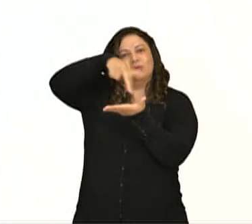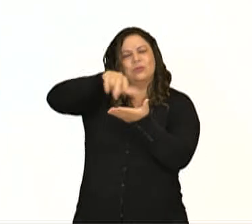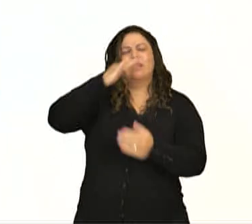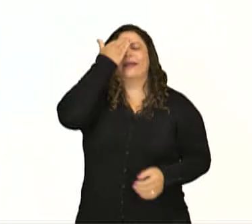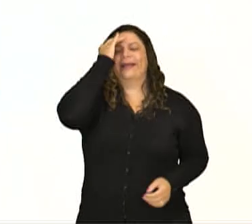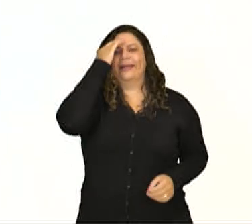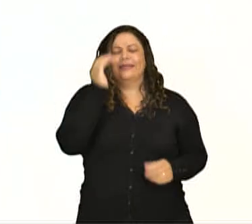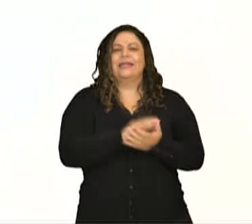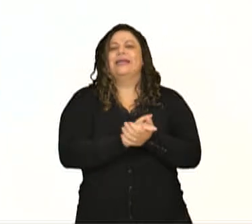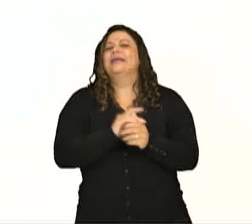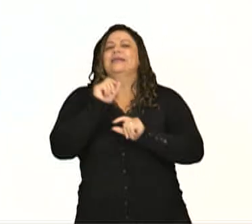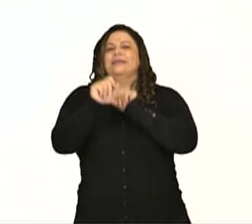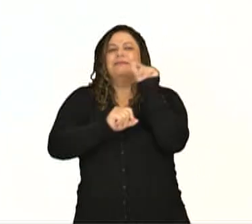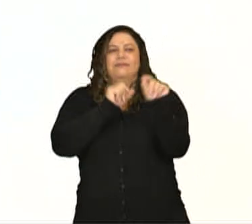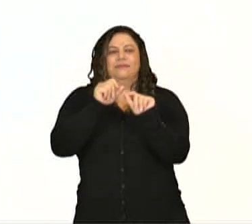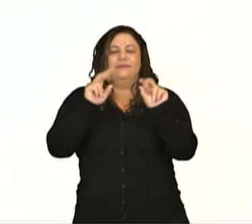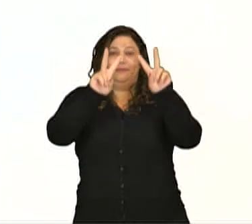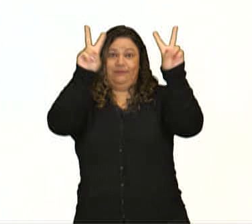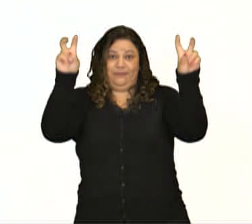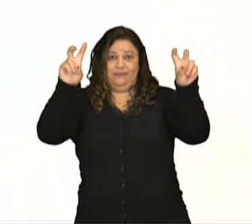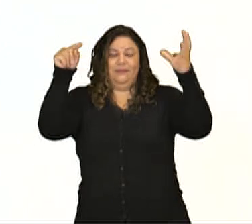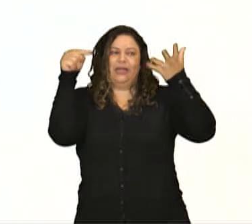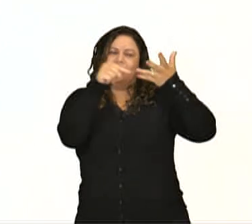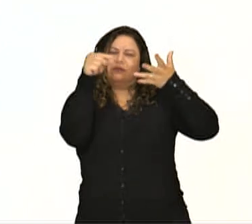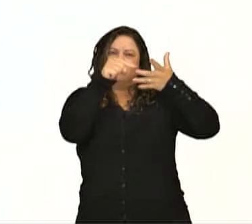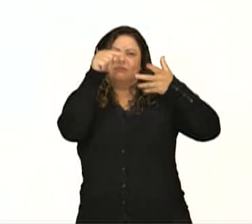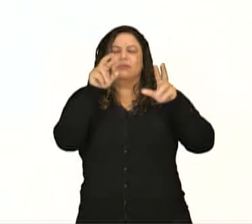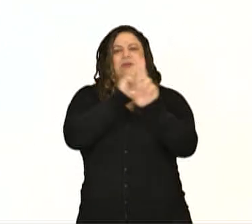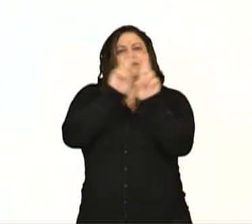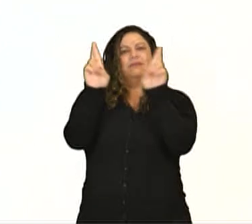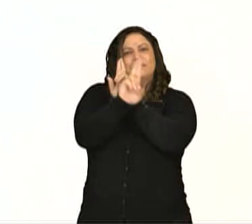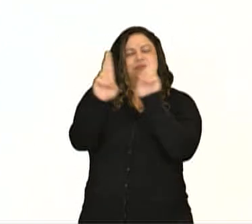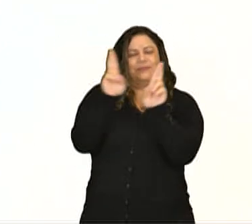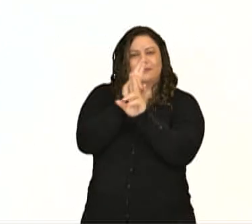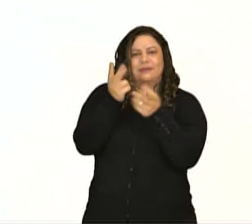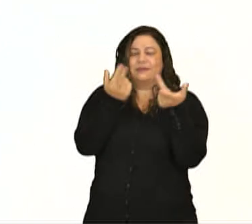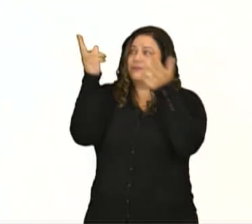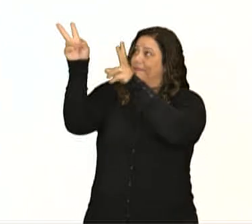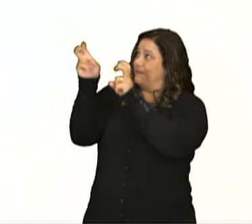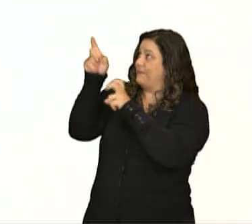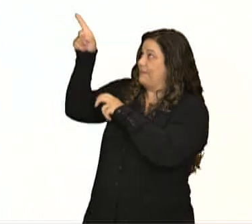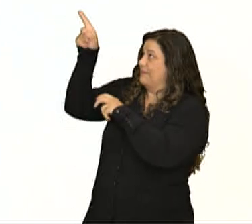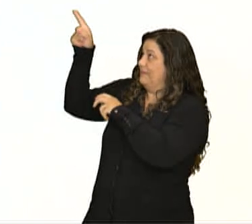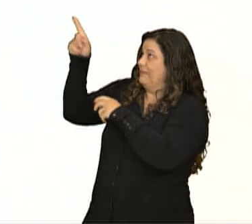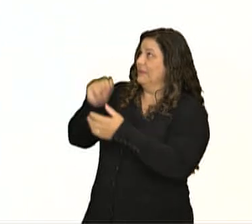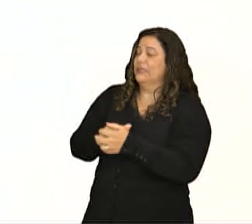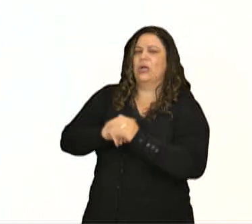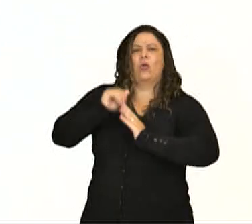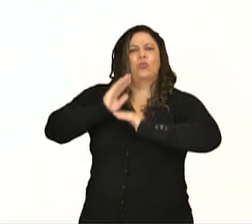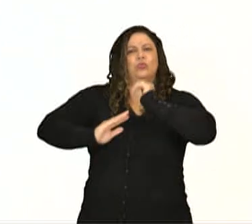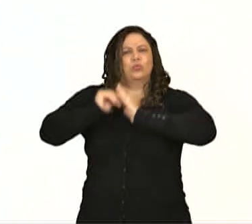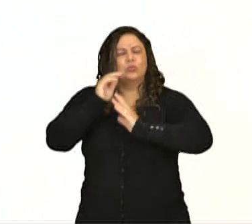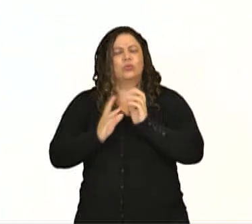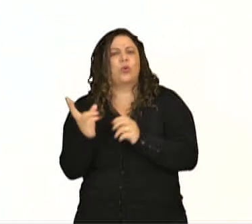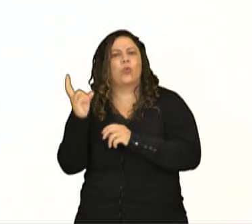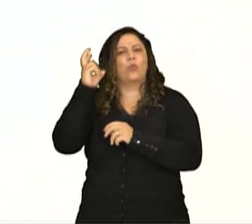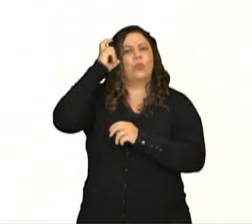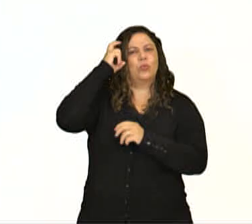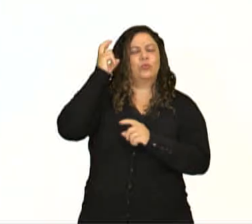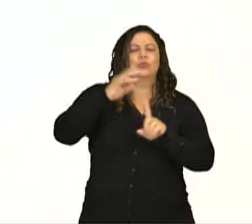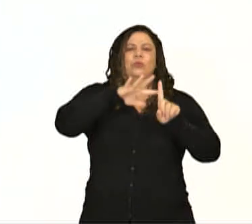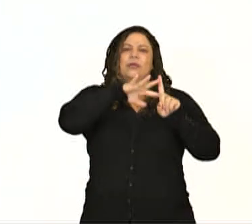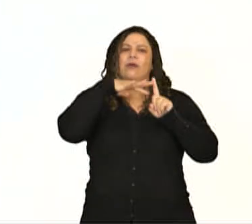aspectos históricos da cumbia e da rumba e a sua relação com a construção cultural na sociedade na qual estão